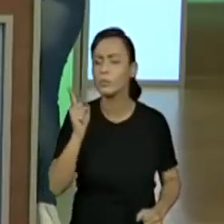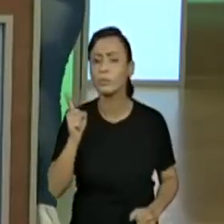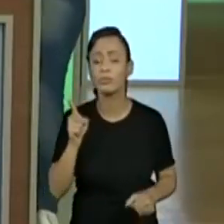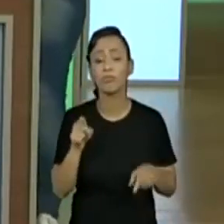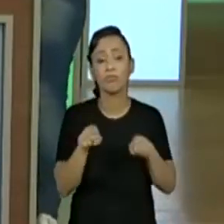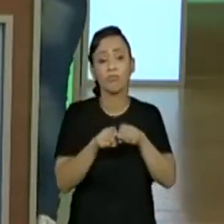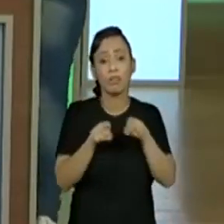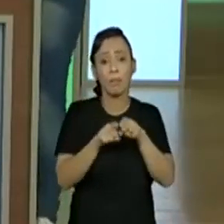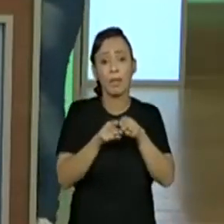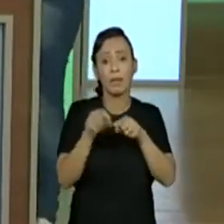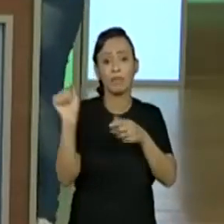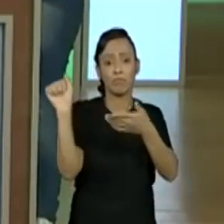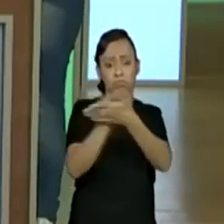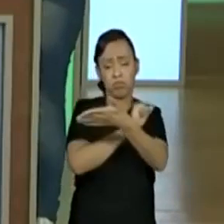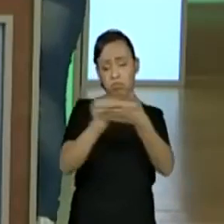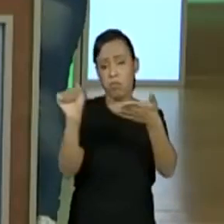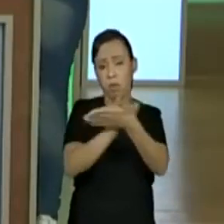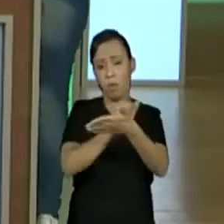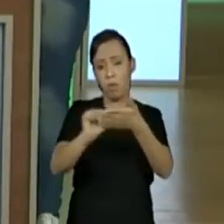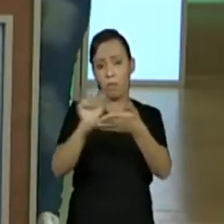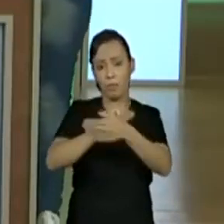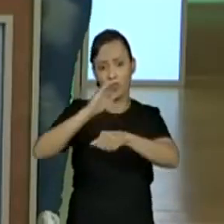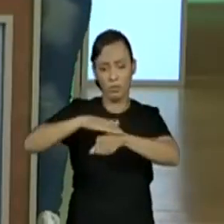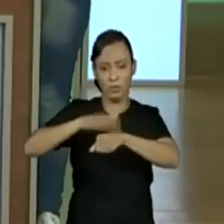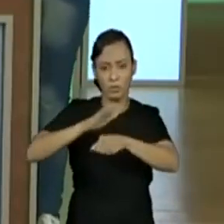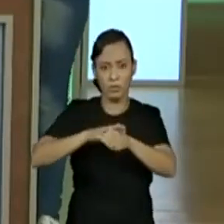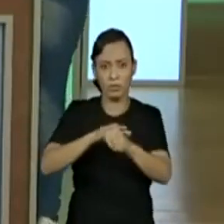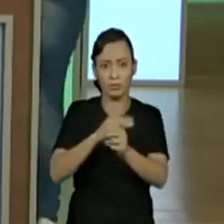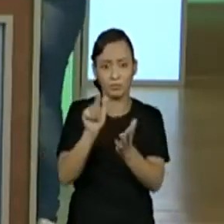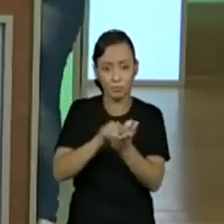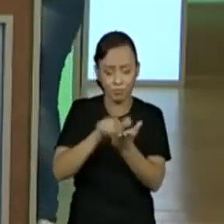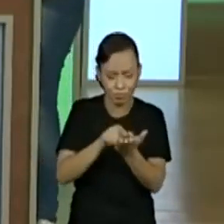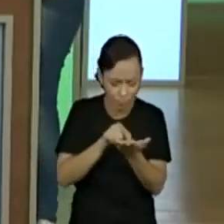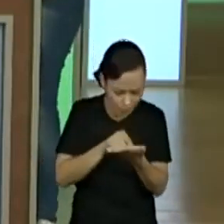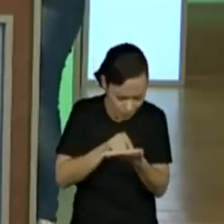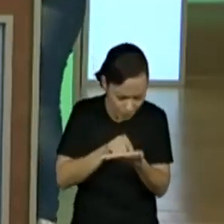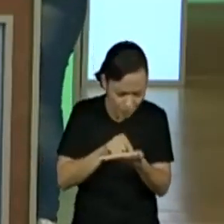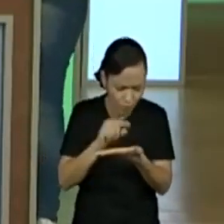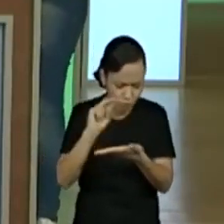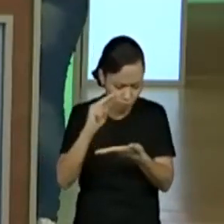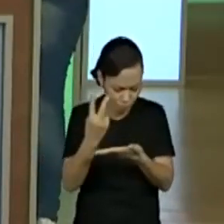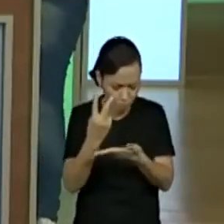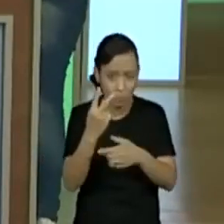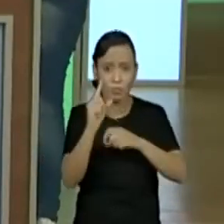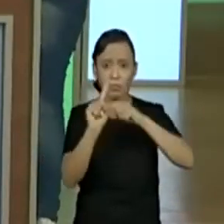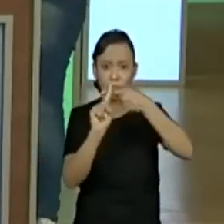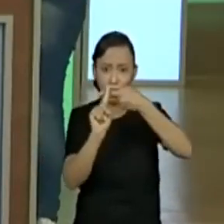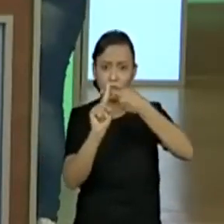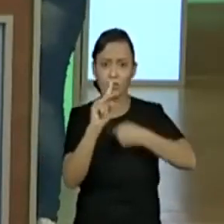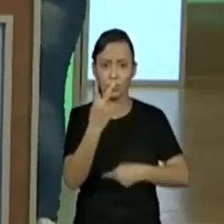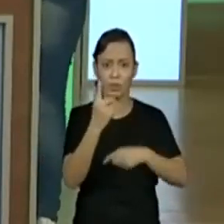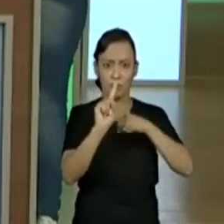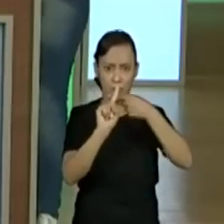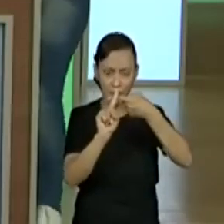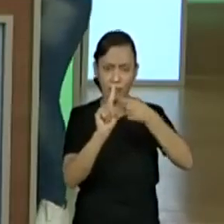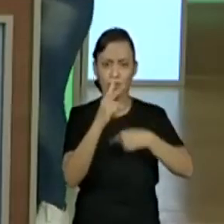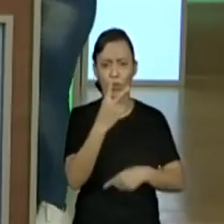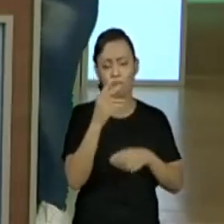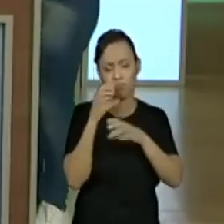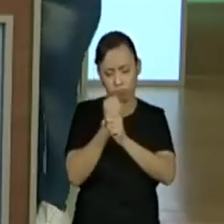Sim. de dois em dois. Então são várias estratégias que podem ser utilizadas. Exatamente. Então vamos aí para a nossa